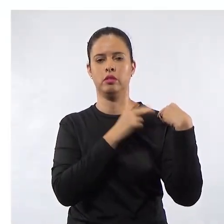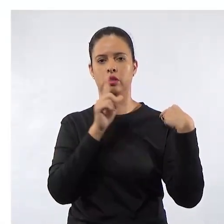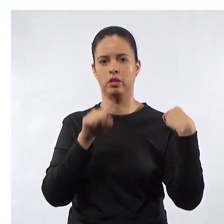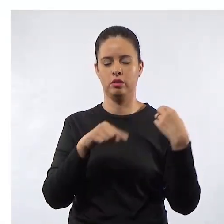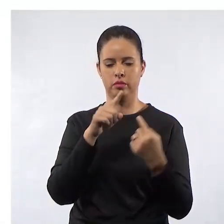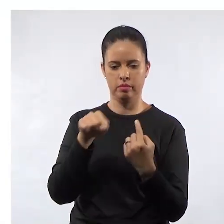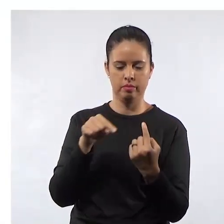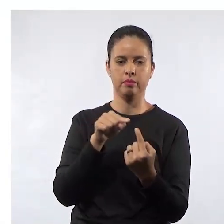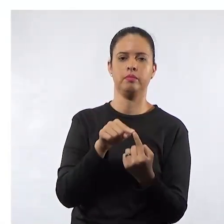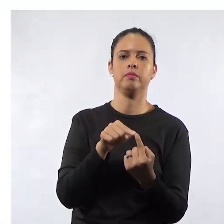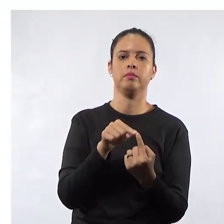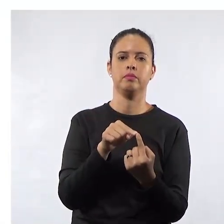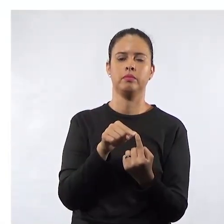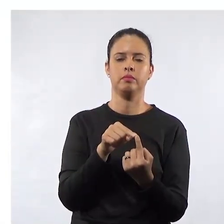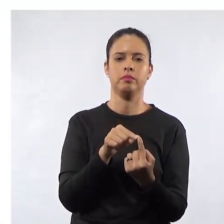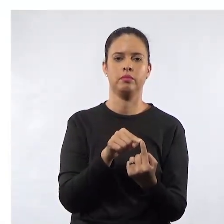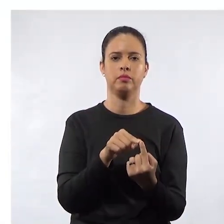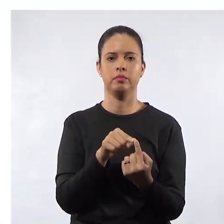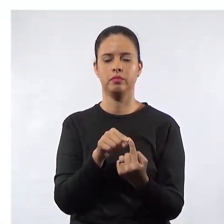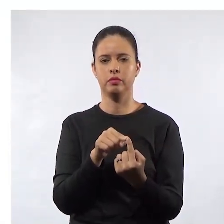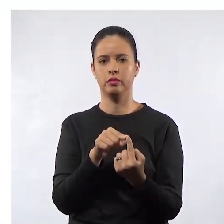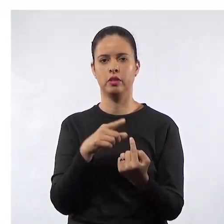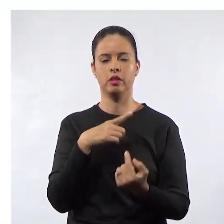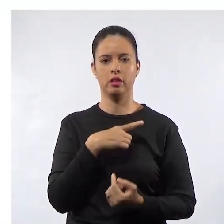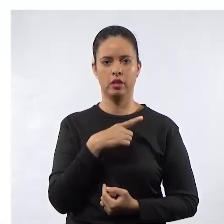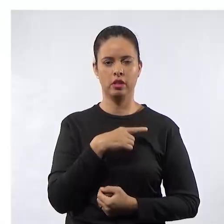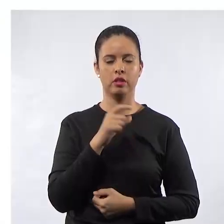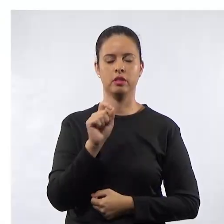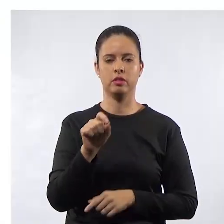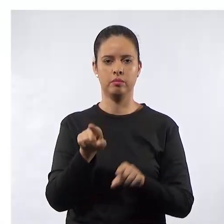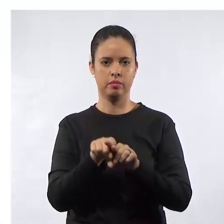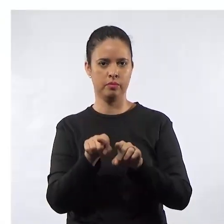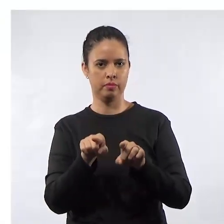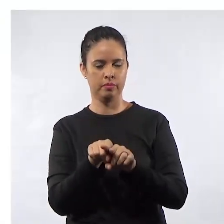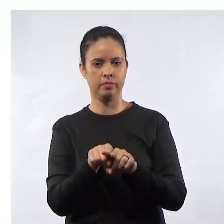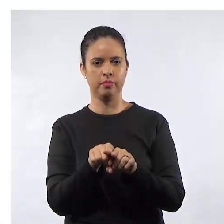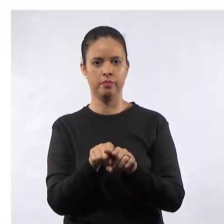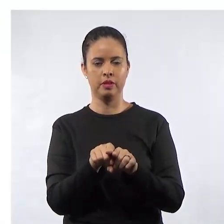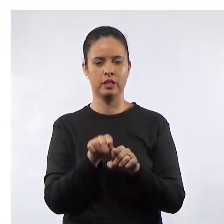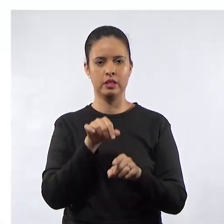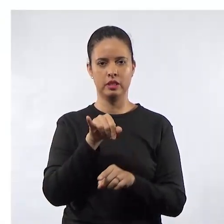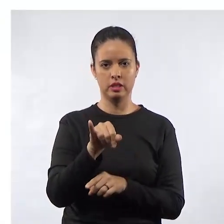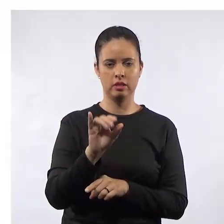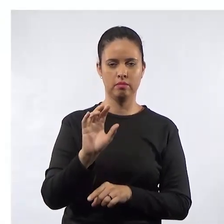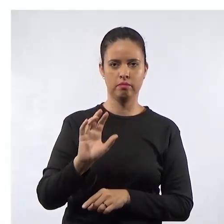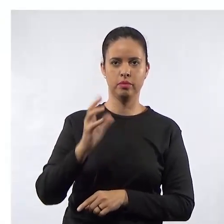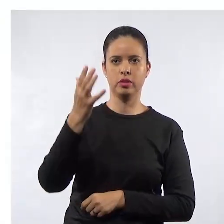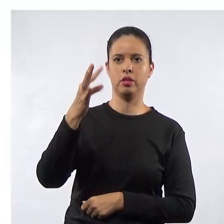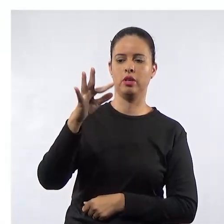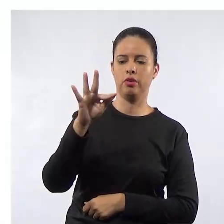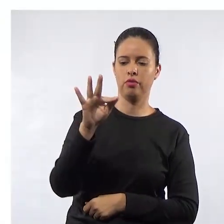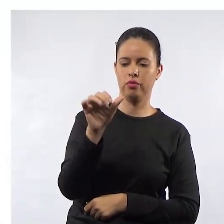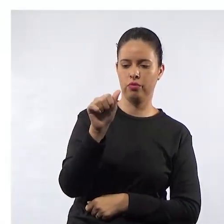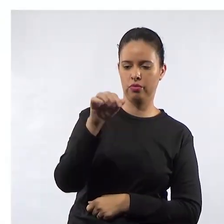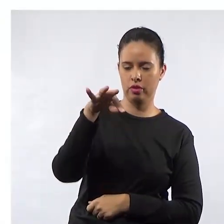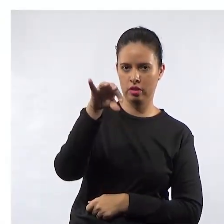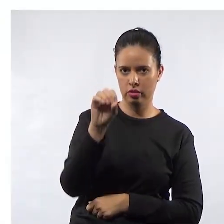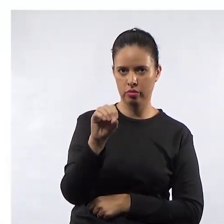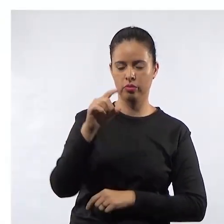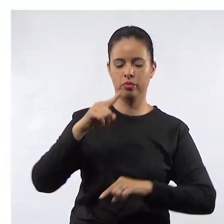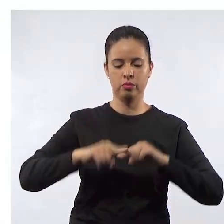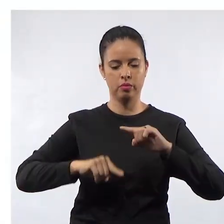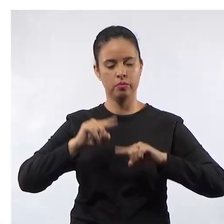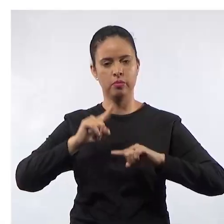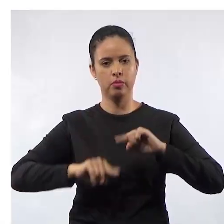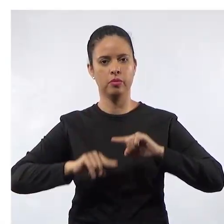é objetiva, tá ok? Cabe ressaltar que no caso de fato do produto ou do